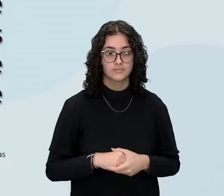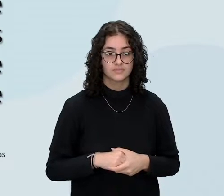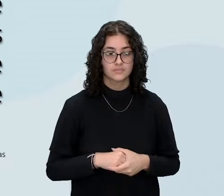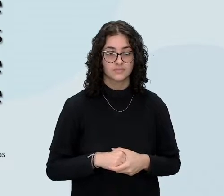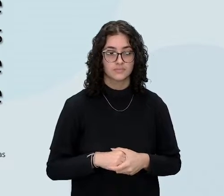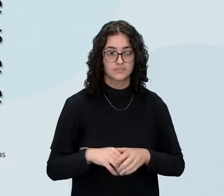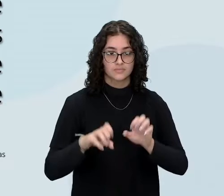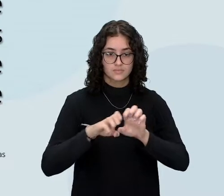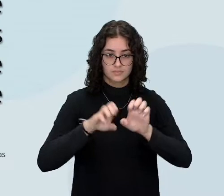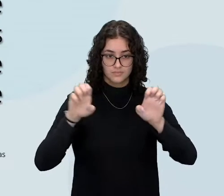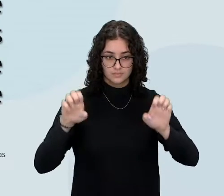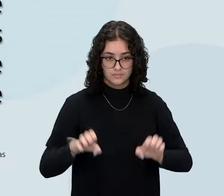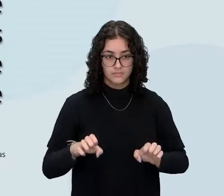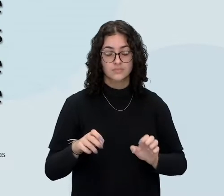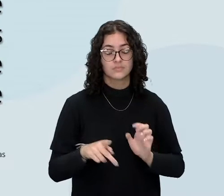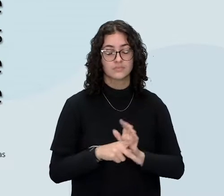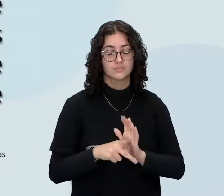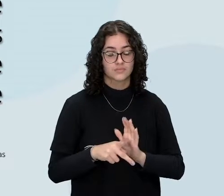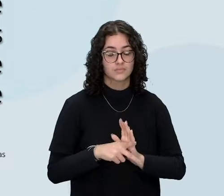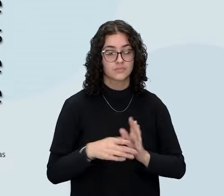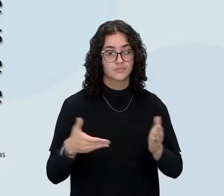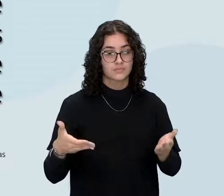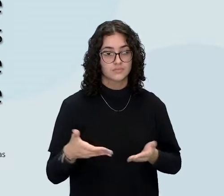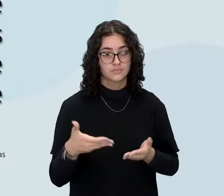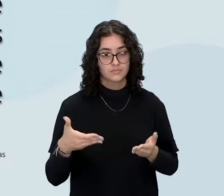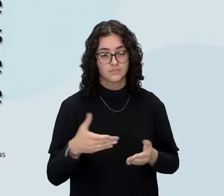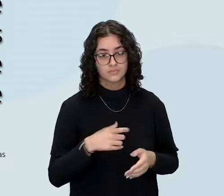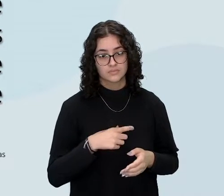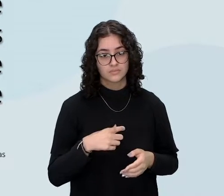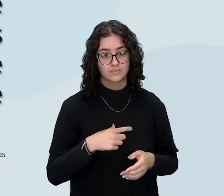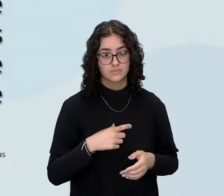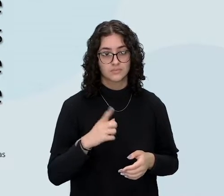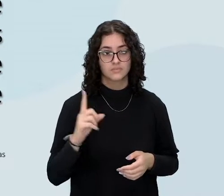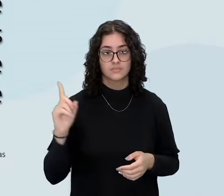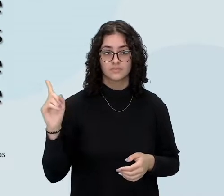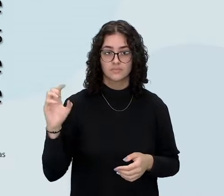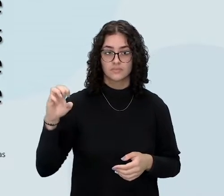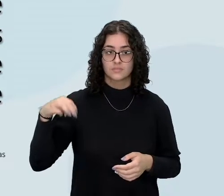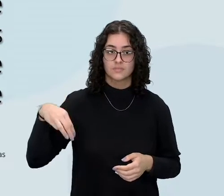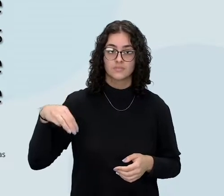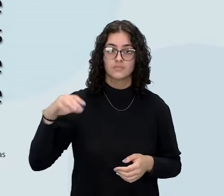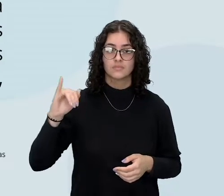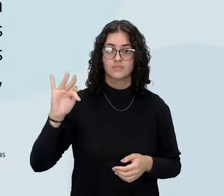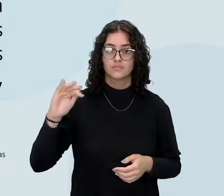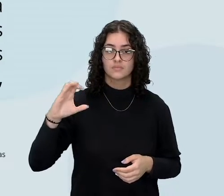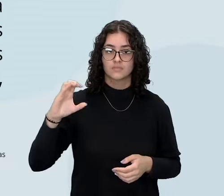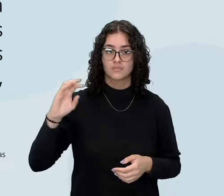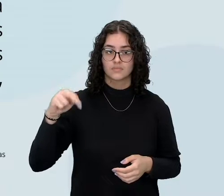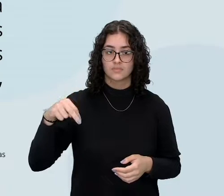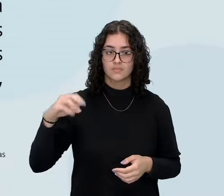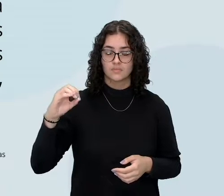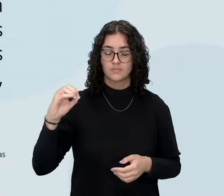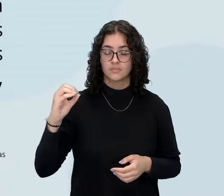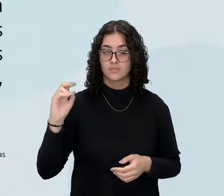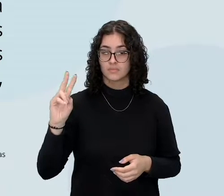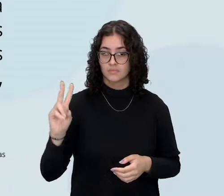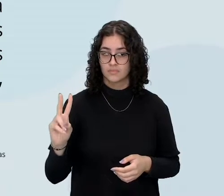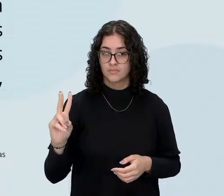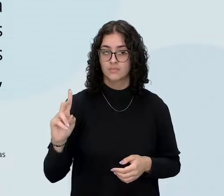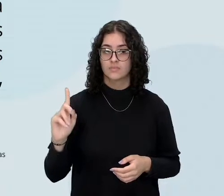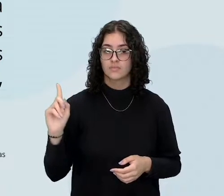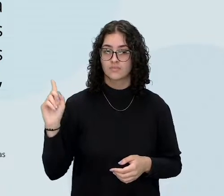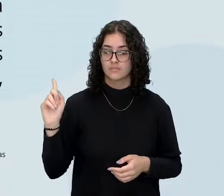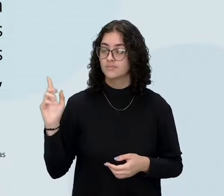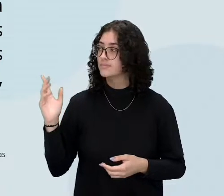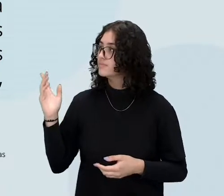dos eixos estruturantes. Hoje nós vamos trabalhar com a EMIF CNT 02, tá certo?